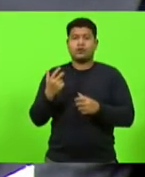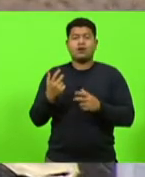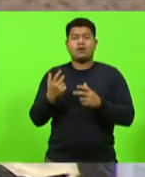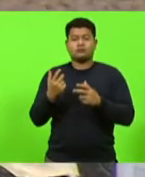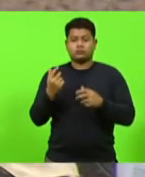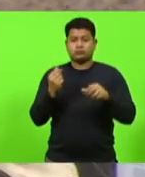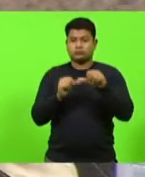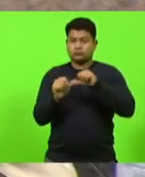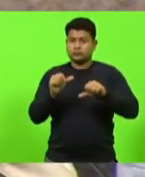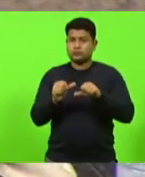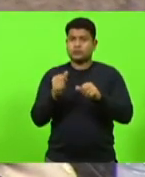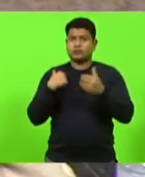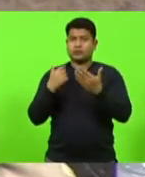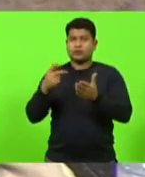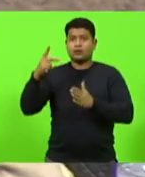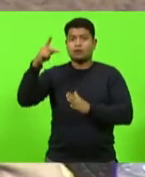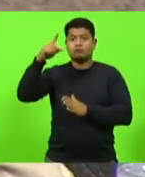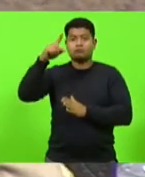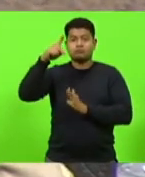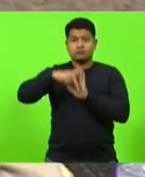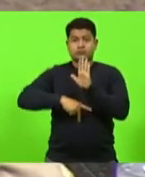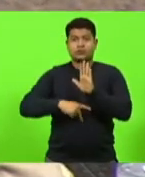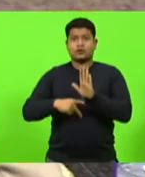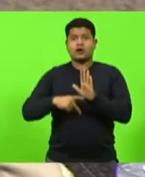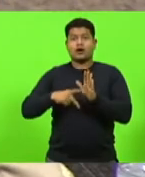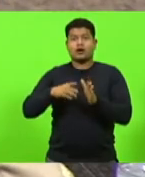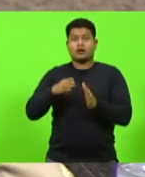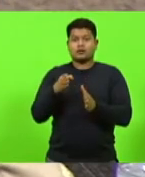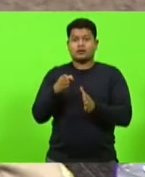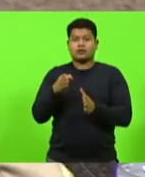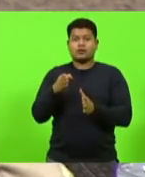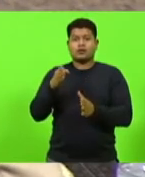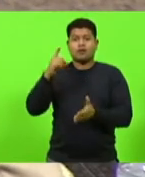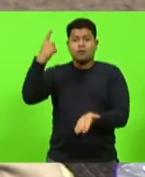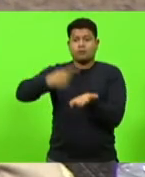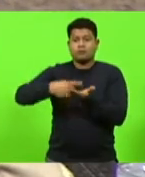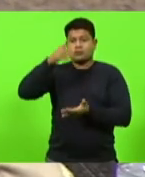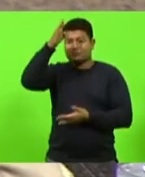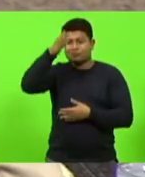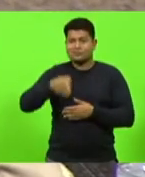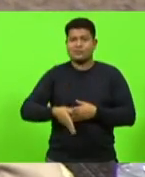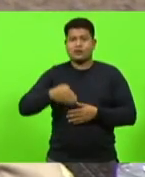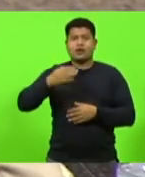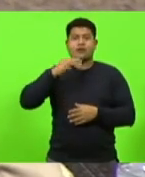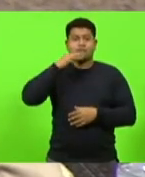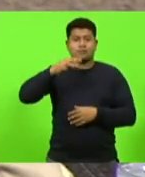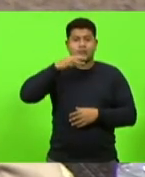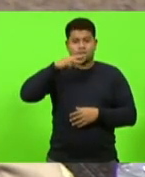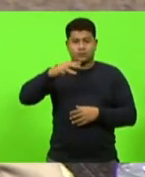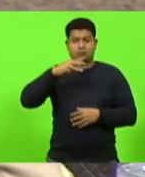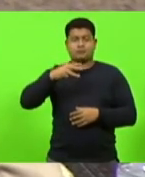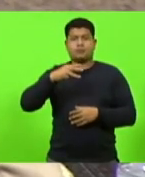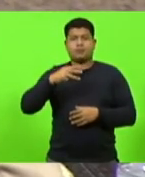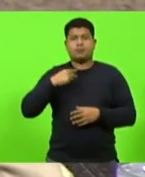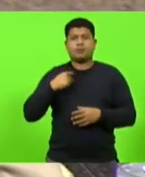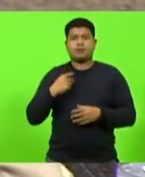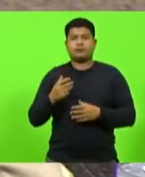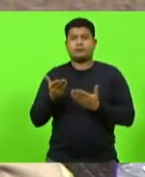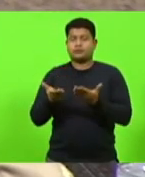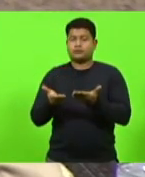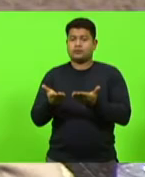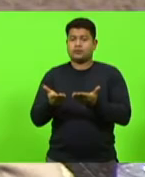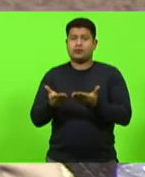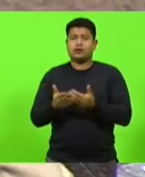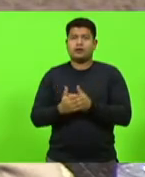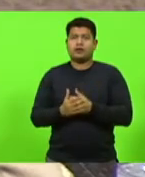no projeto determinando março, como seria a proposta do governo. Não está ali, só está dizendo, enfim, determinando aqui